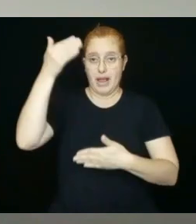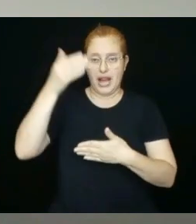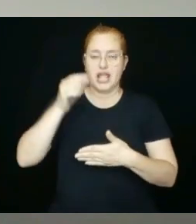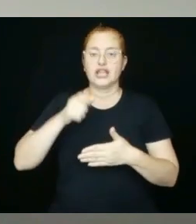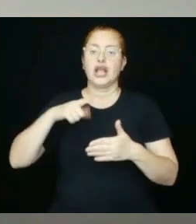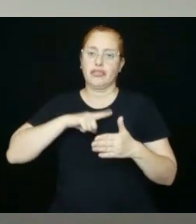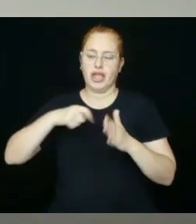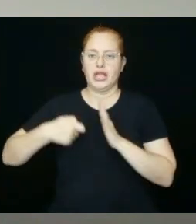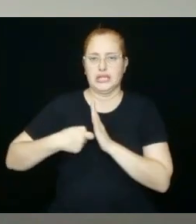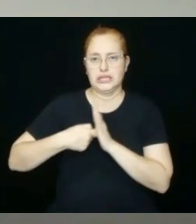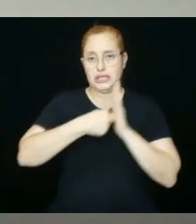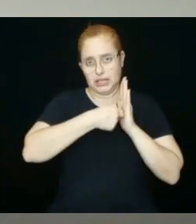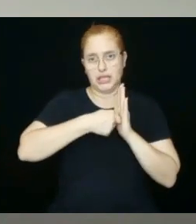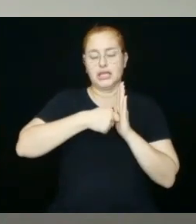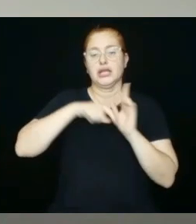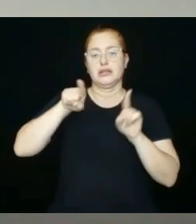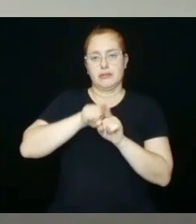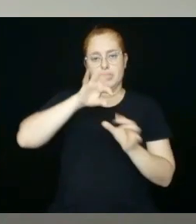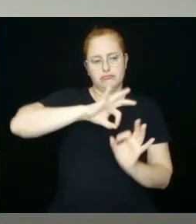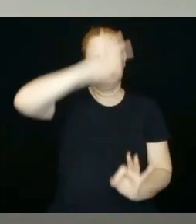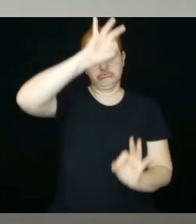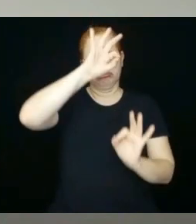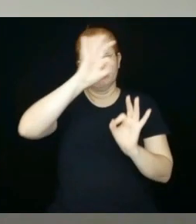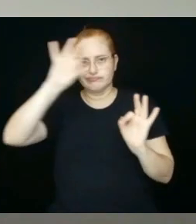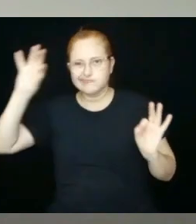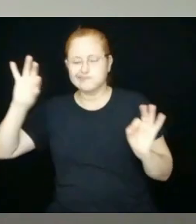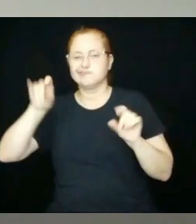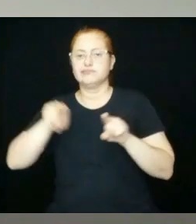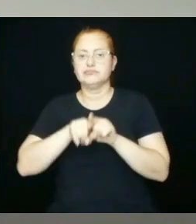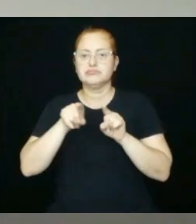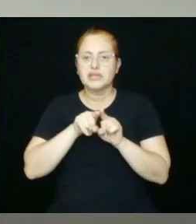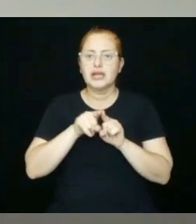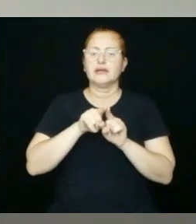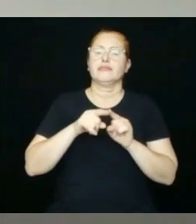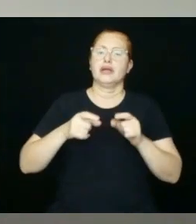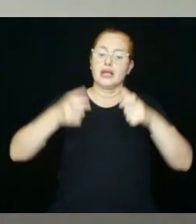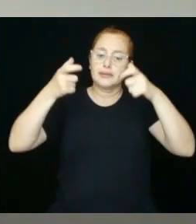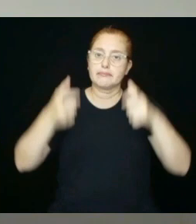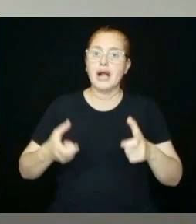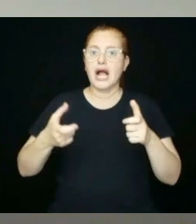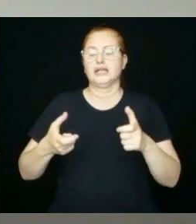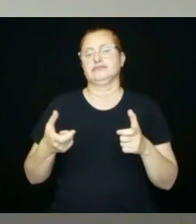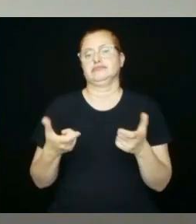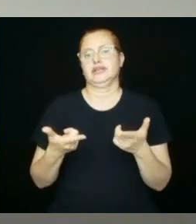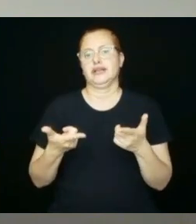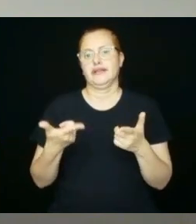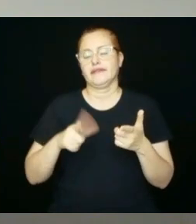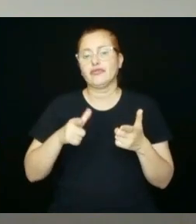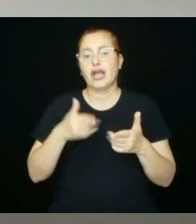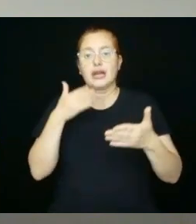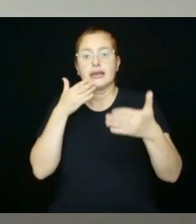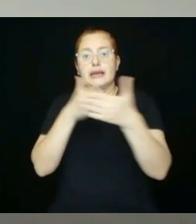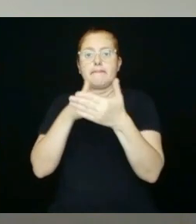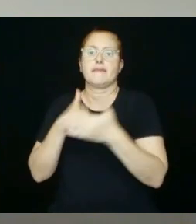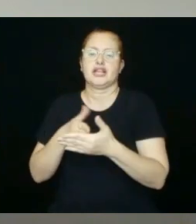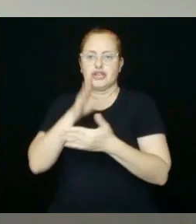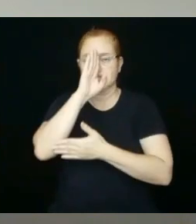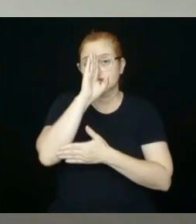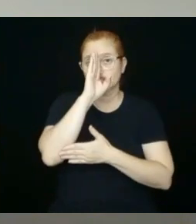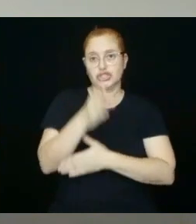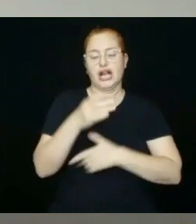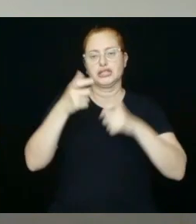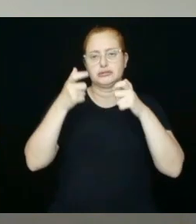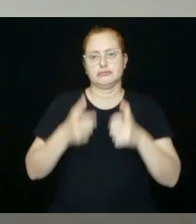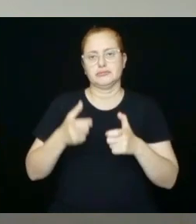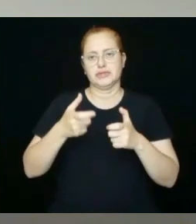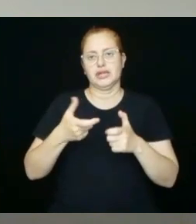de resistência, de dimensão, a conversa com o espaço também, assim, sabe? Tu não tem margem, né? Tu tá direto no espaço, é uma